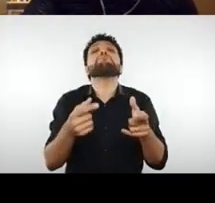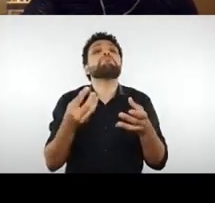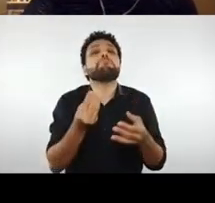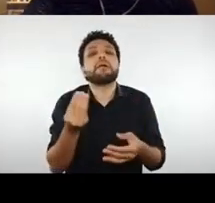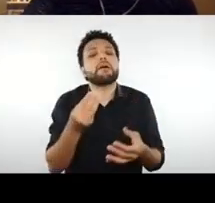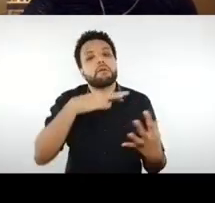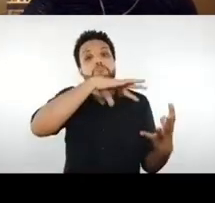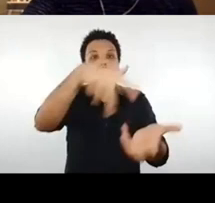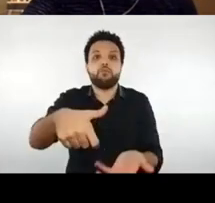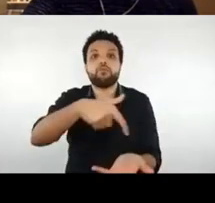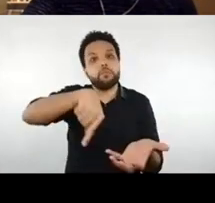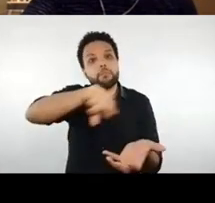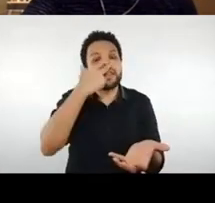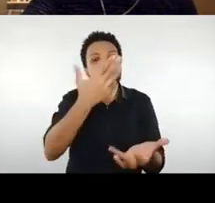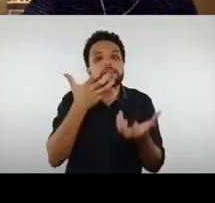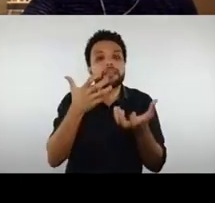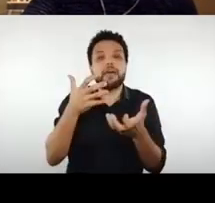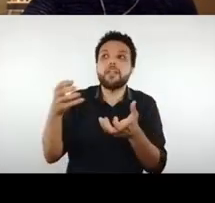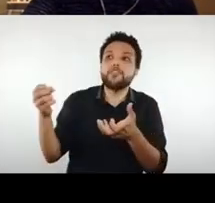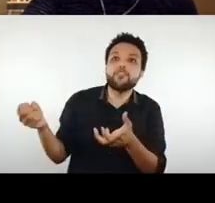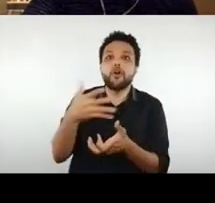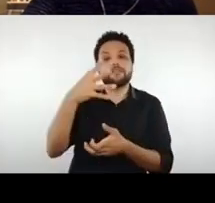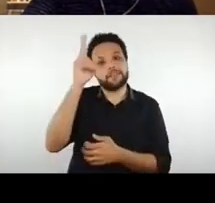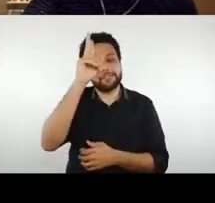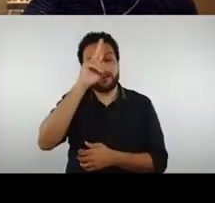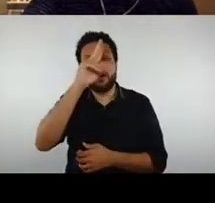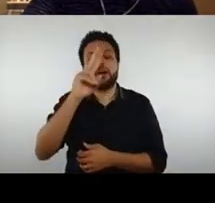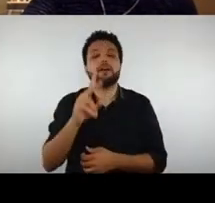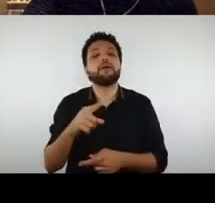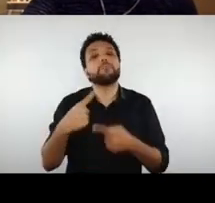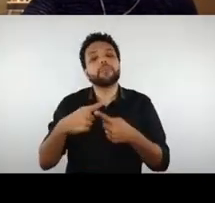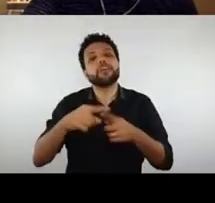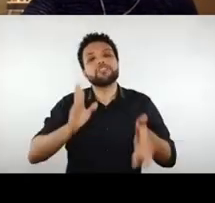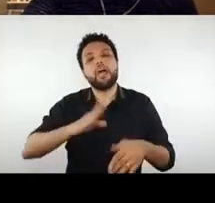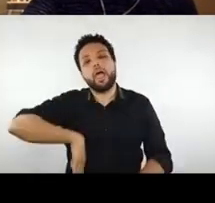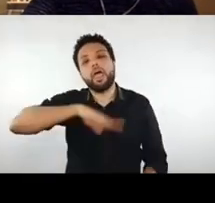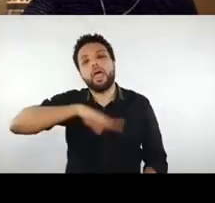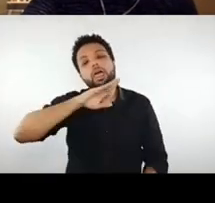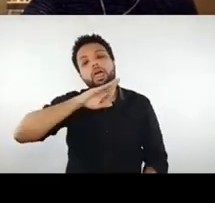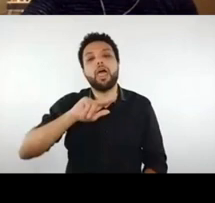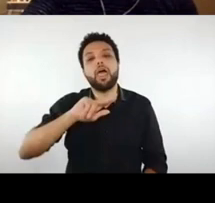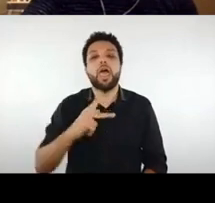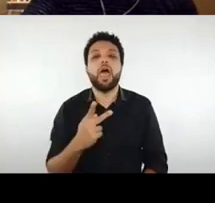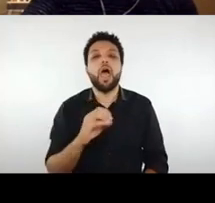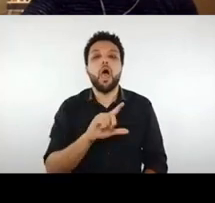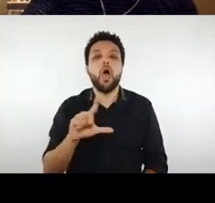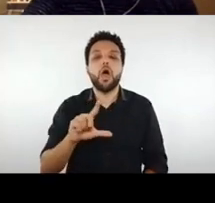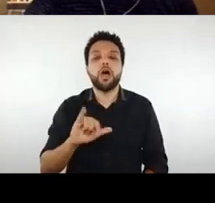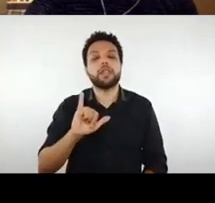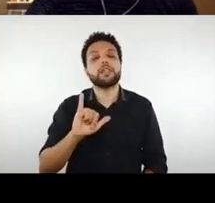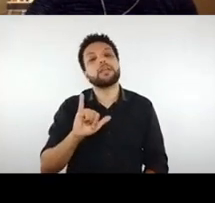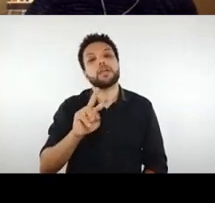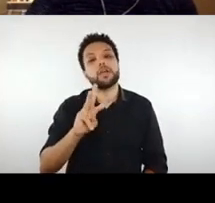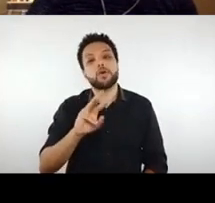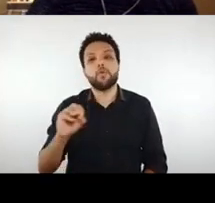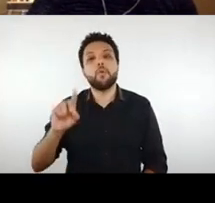momento de busca de histórias que não sejam as mesmas, né? Há um cansaço daquelas histórias.